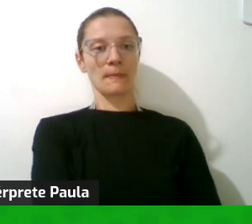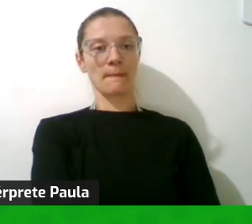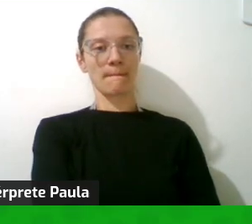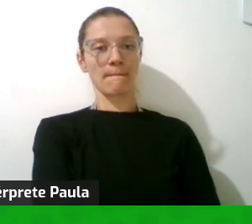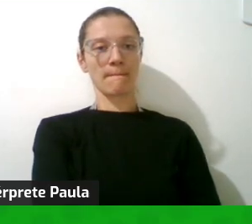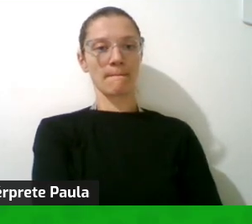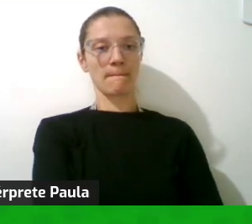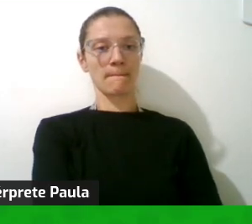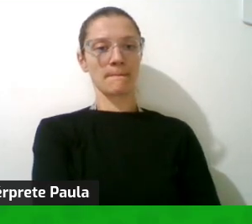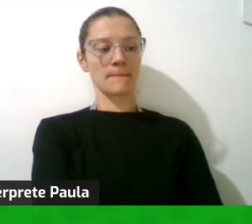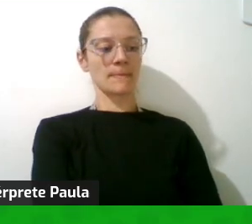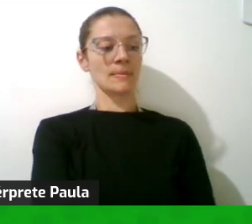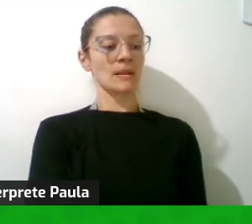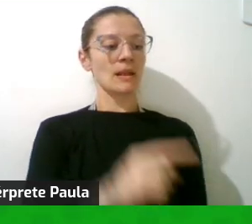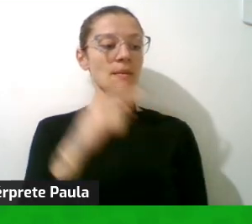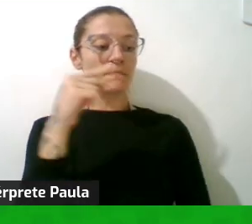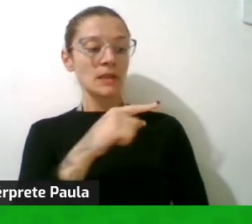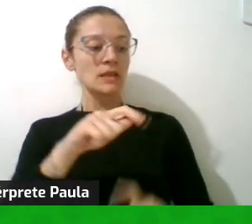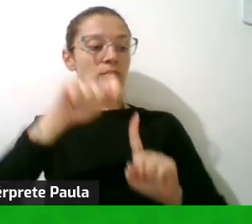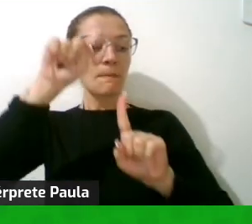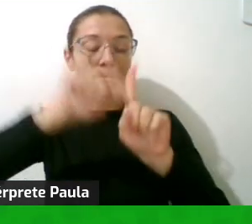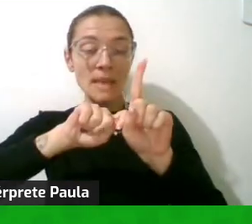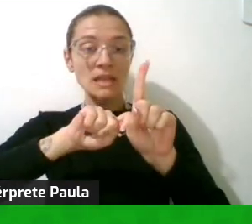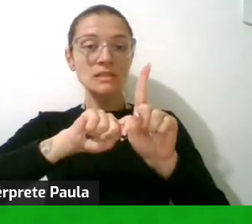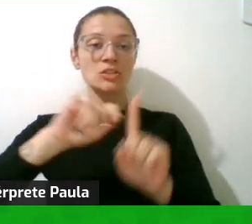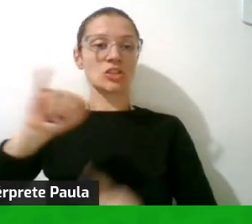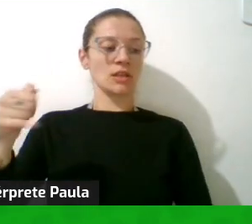ser o meu mês de janeiro.